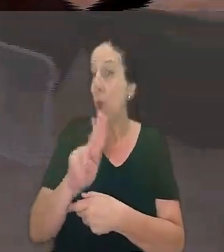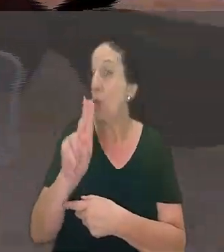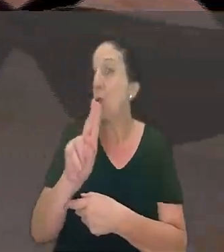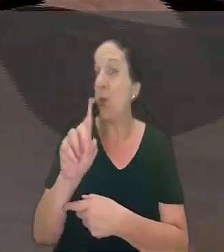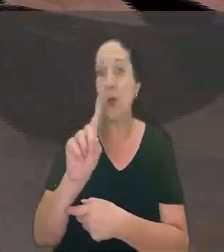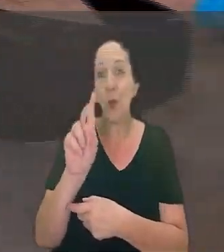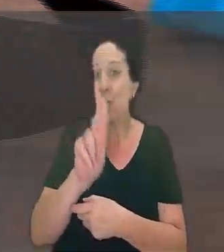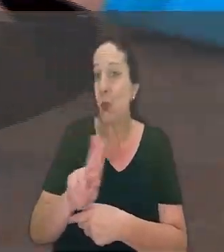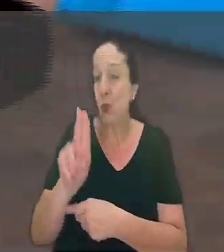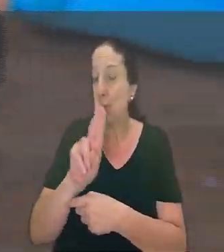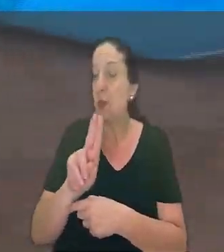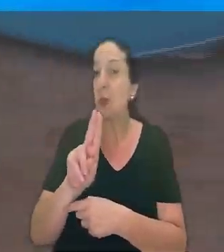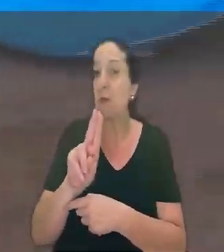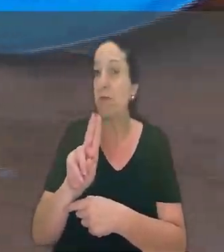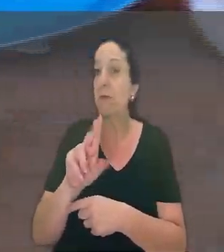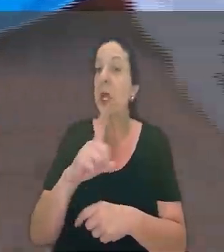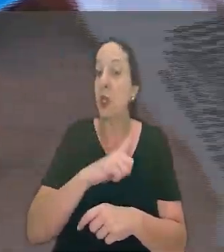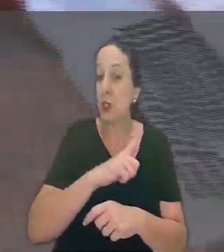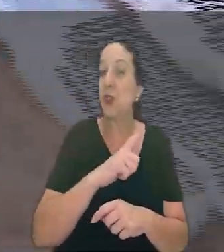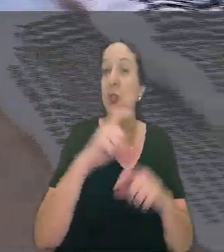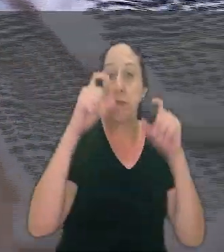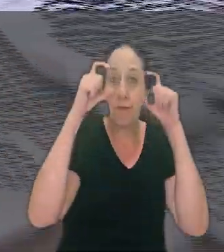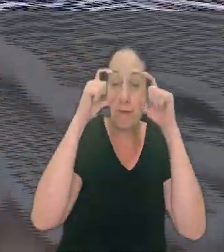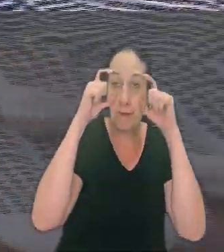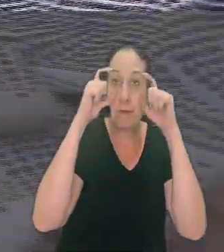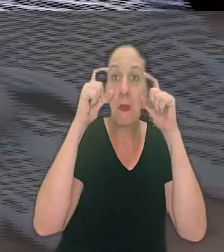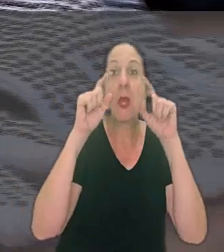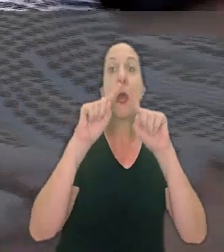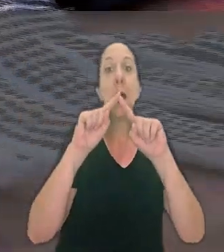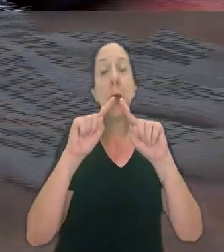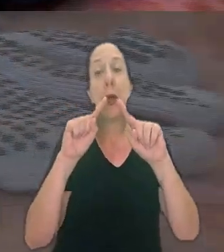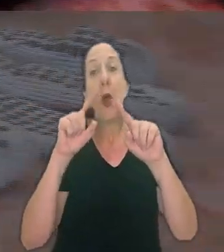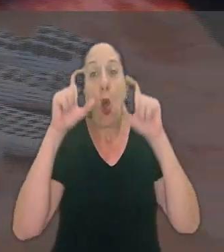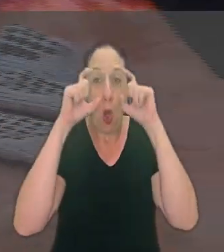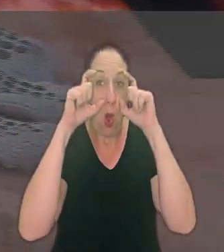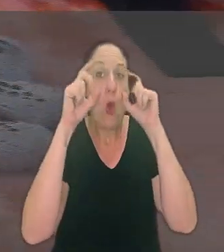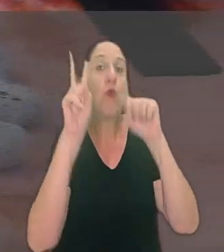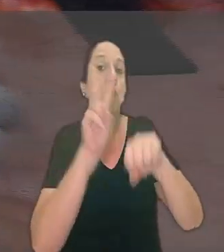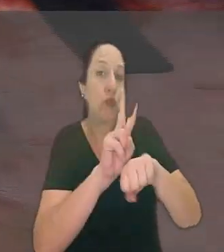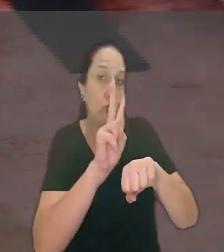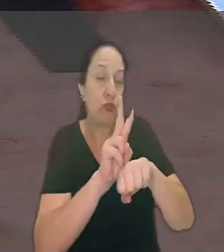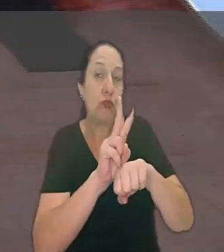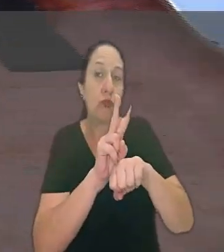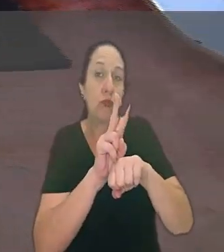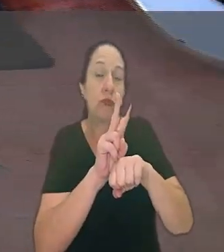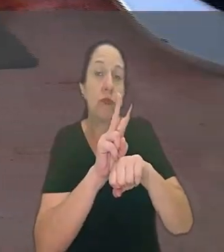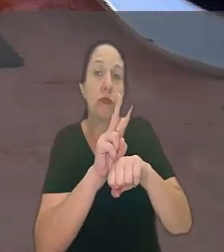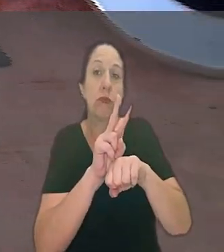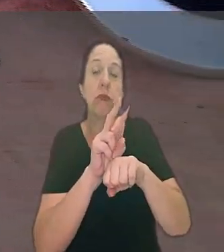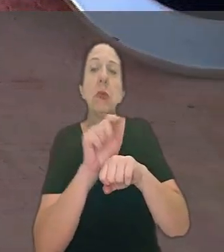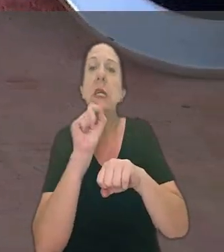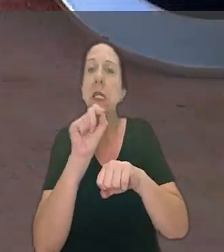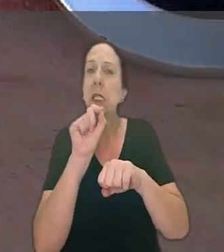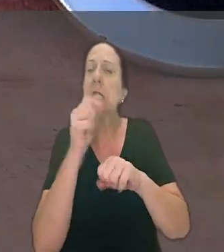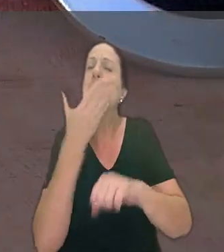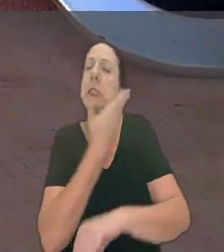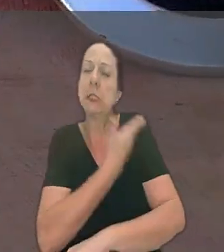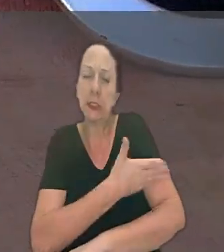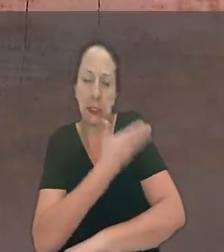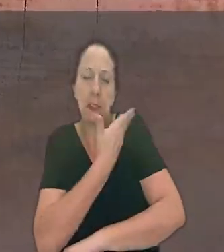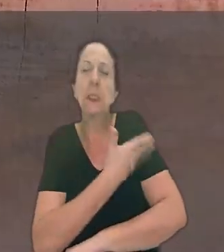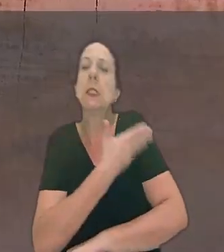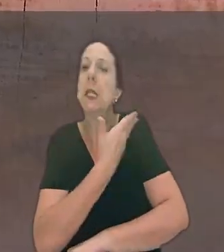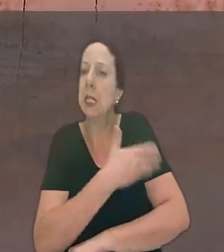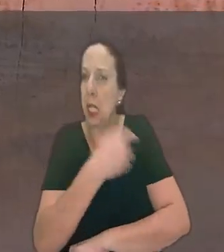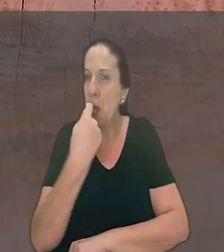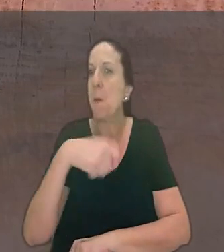dos equipamentos de segurança necessários no dia do acidente, inclusive óculos de proteção, e que foi devidamente